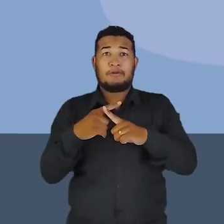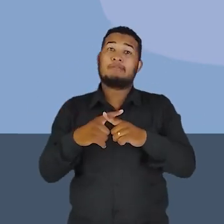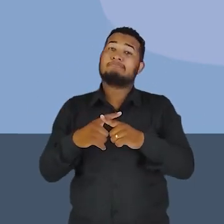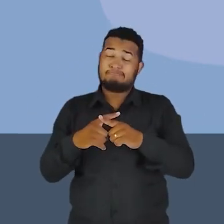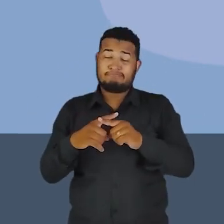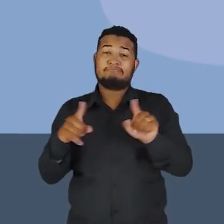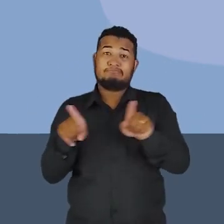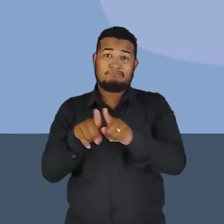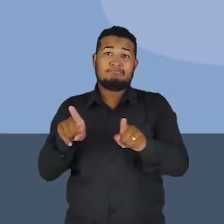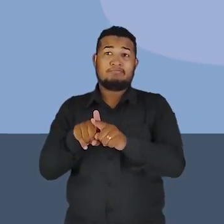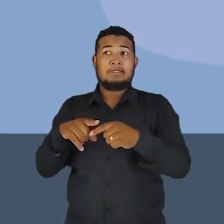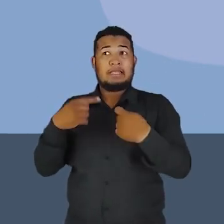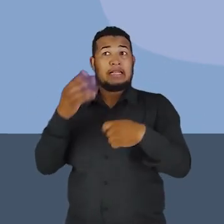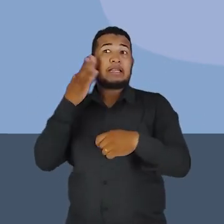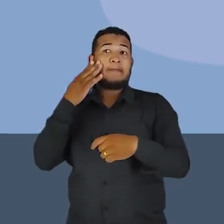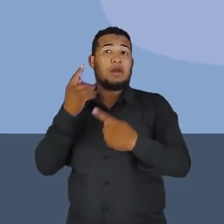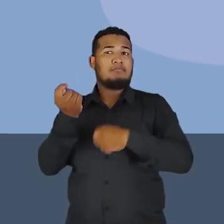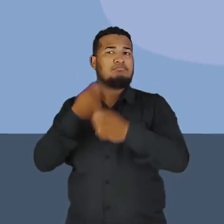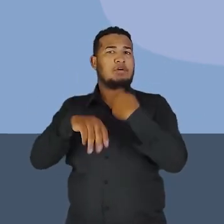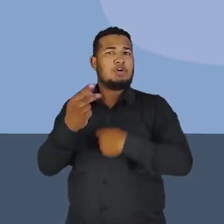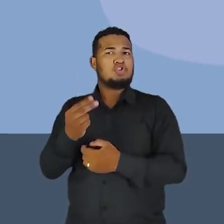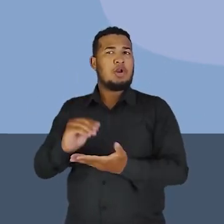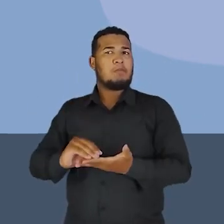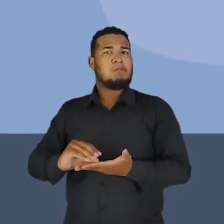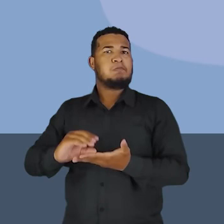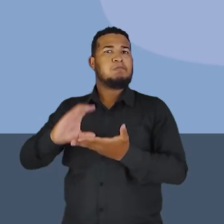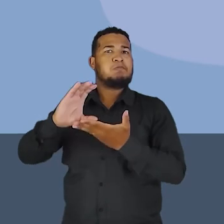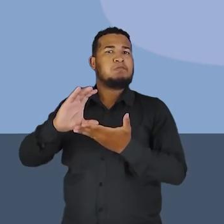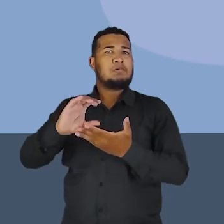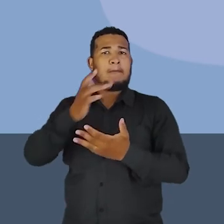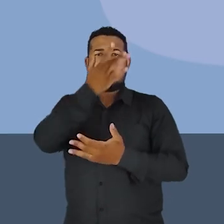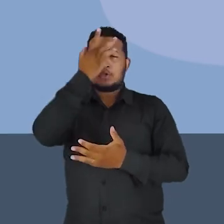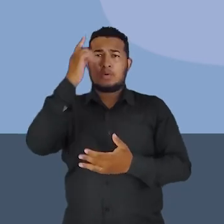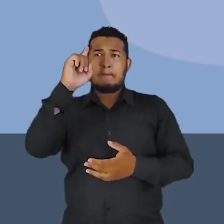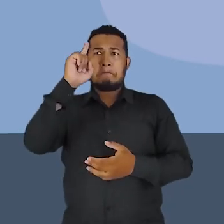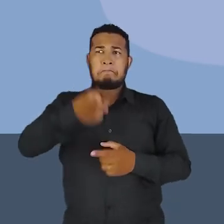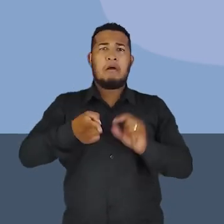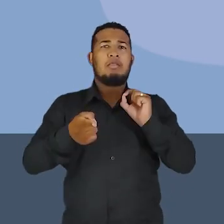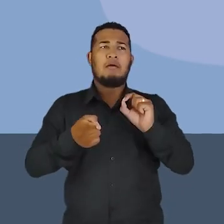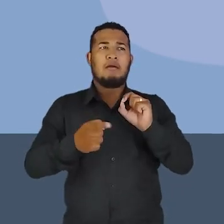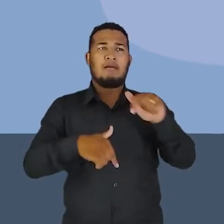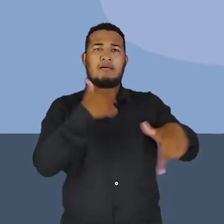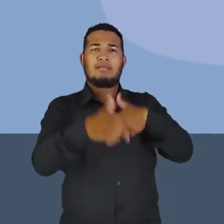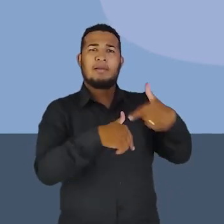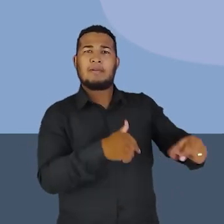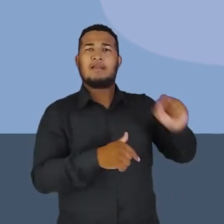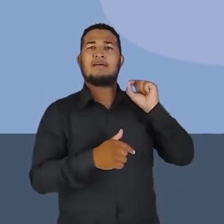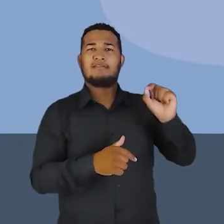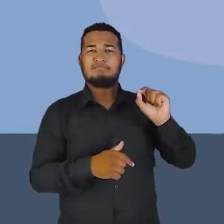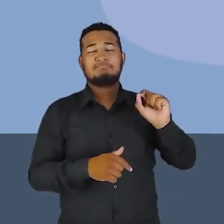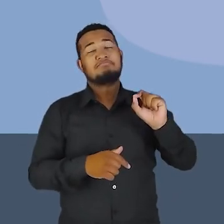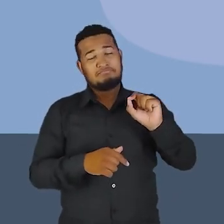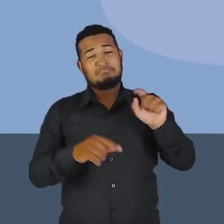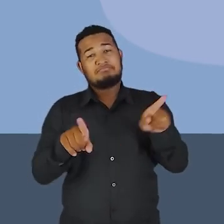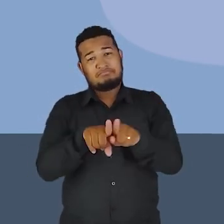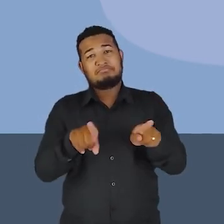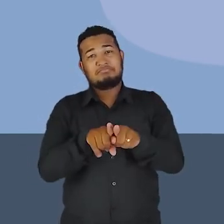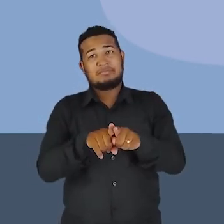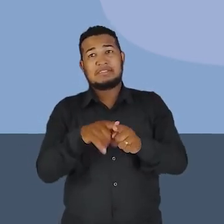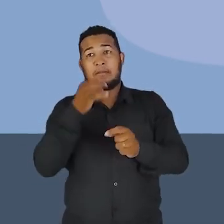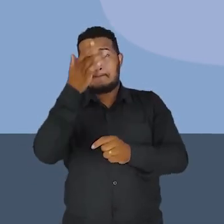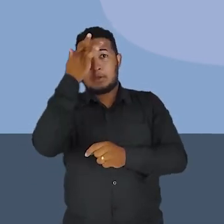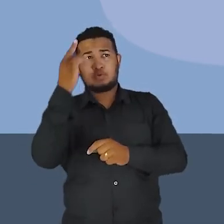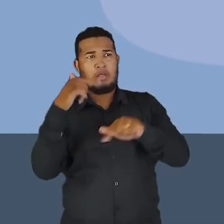também incide no orçamento familiar. Quem manda, quem trabalha, a gente pode perceber isso nas imagens também, quem sai